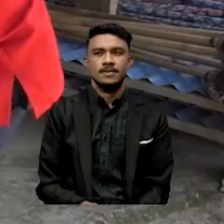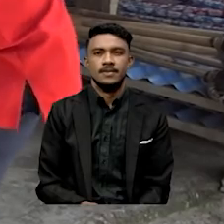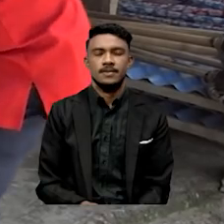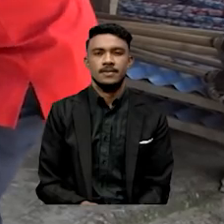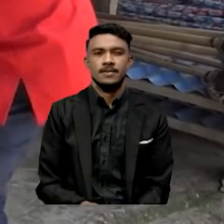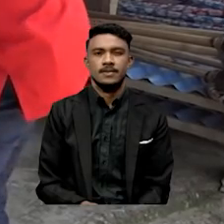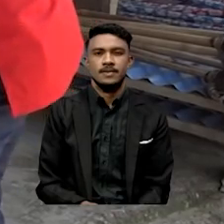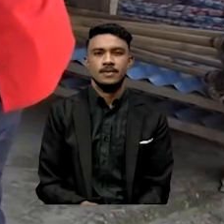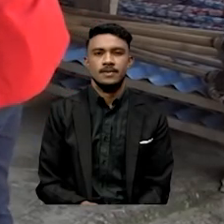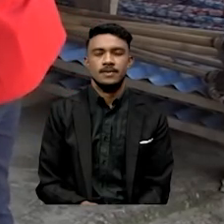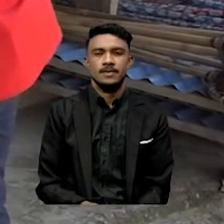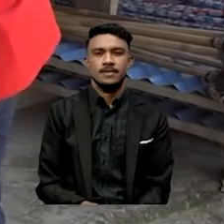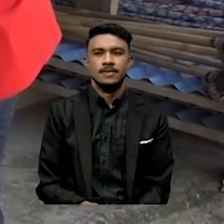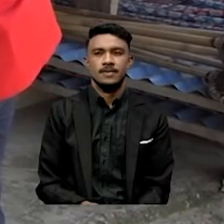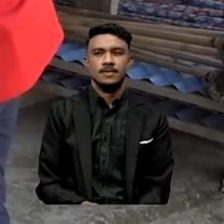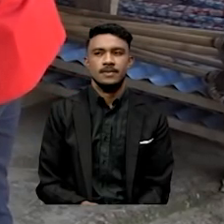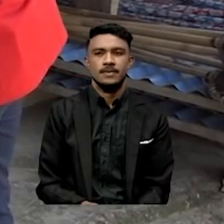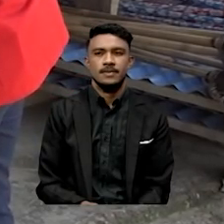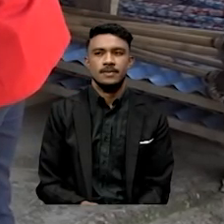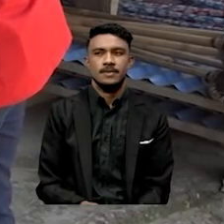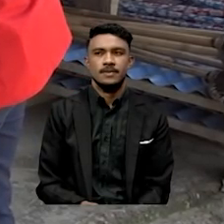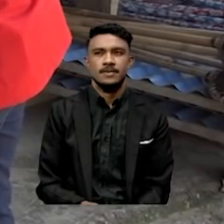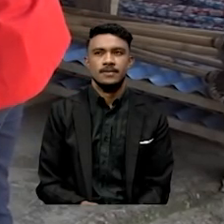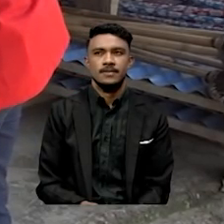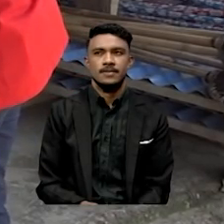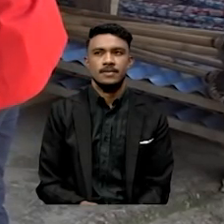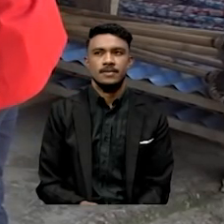Antesnya 50 sen, agora sahabat 70.